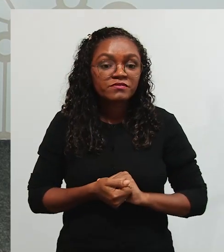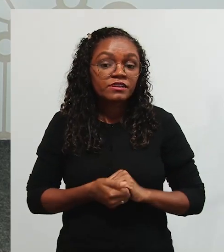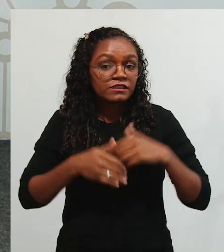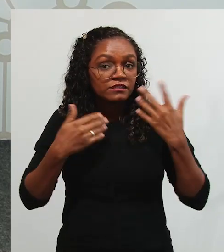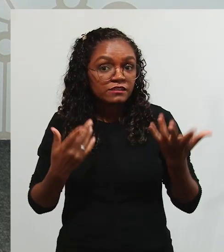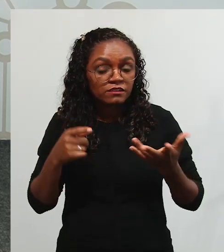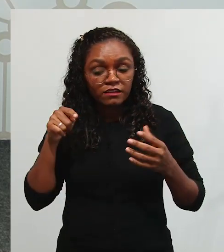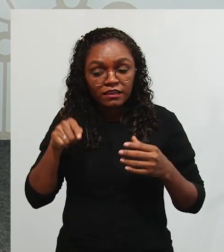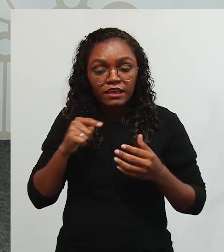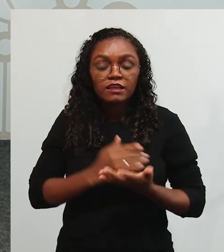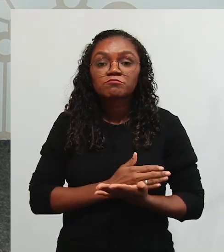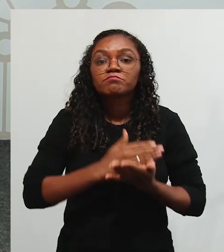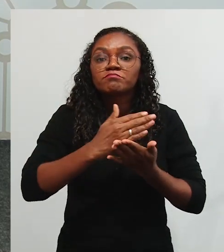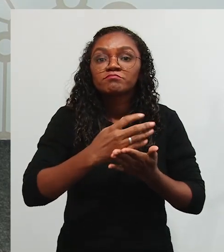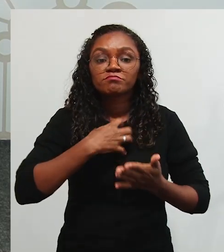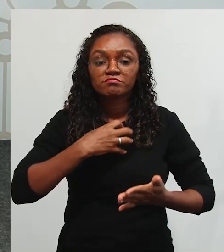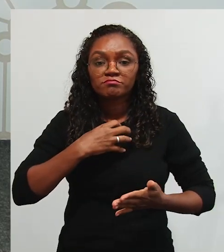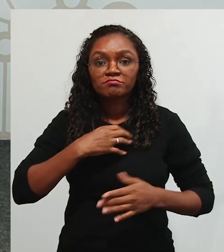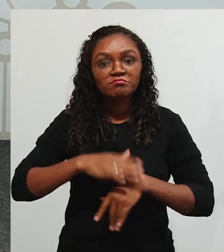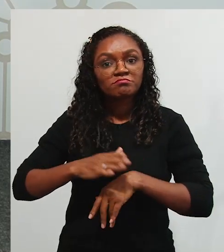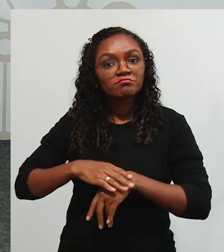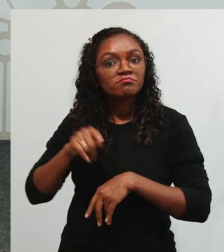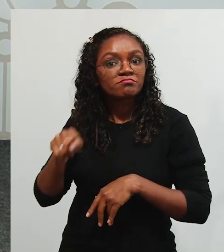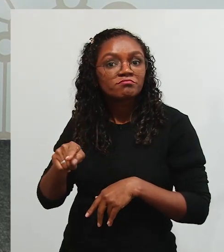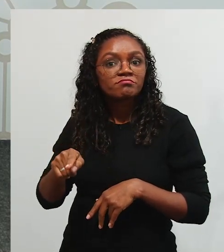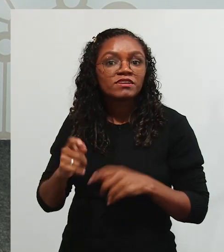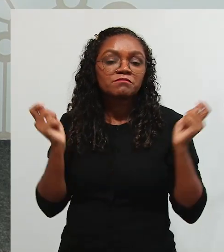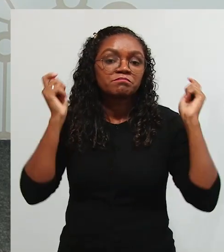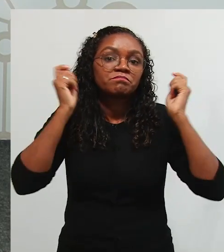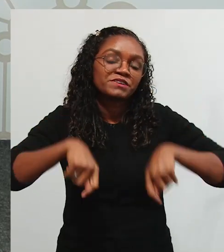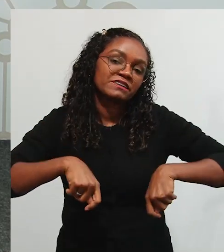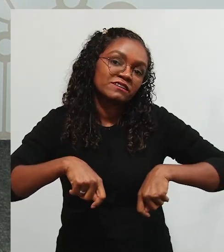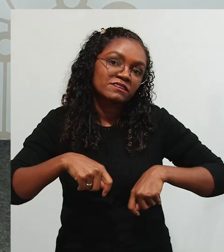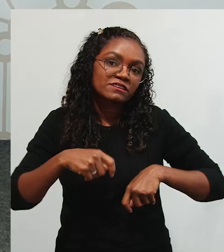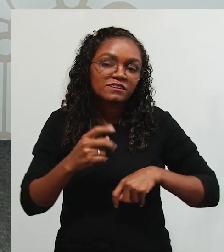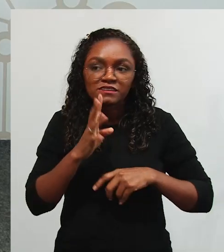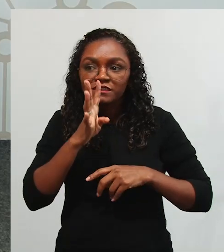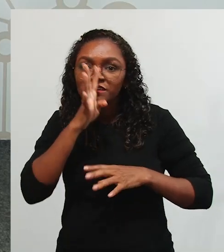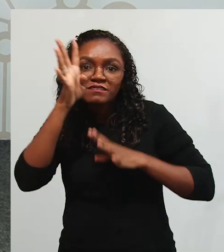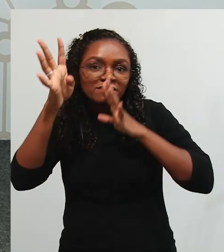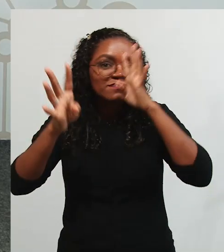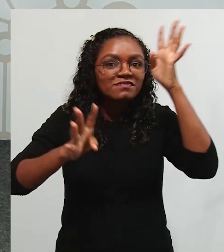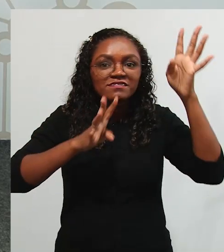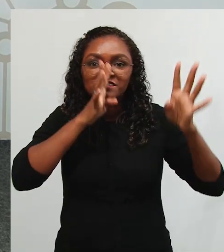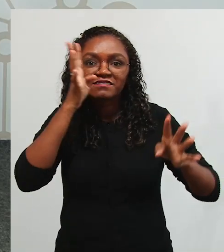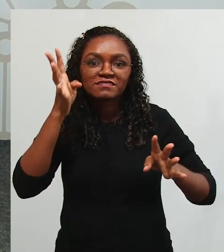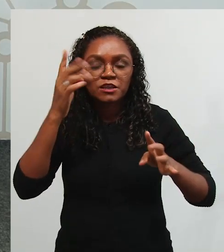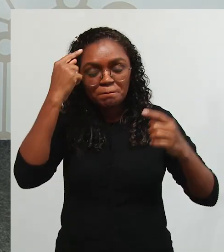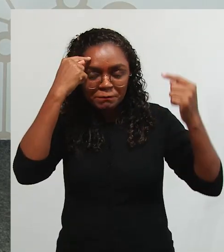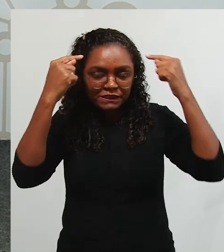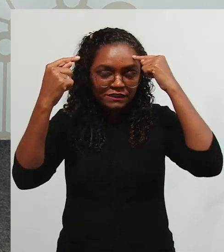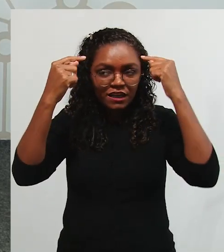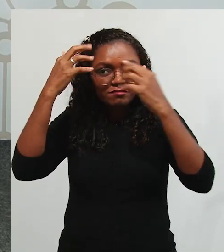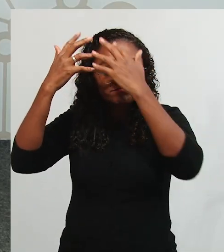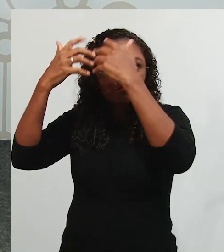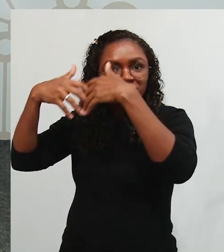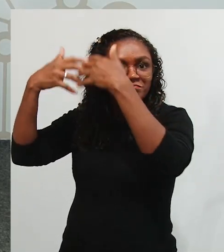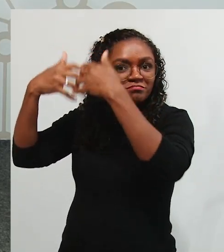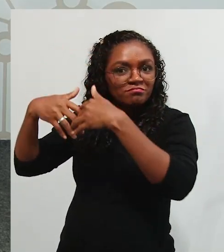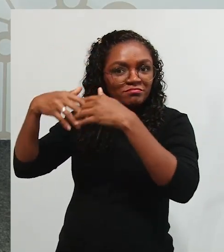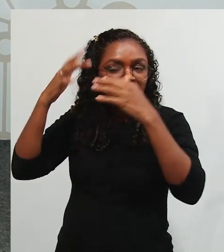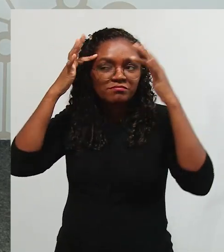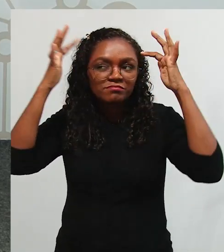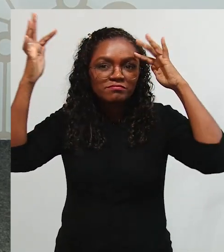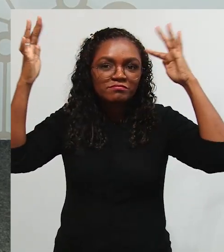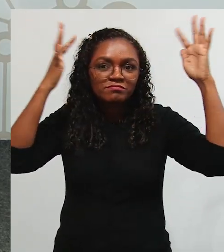essa questão da iniciativa e de ter a possibilidade de criar, de inventar, de pensar, Alguns imaginar. até